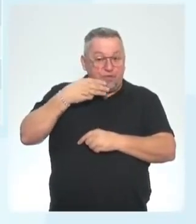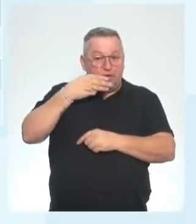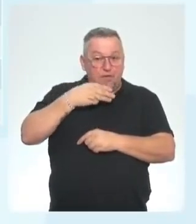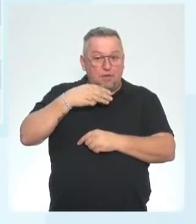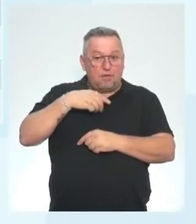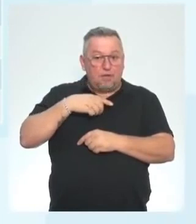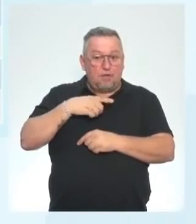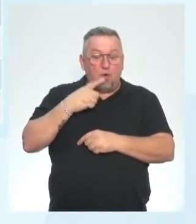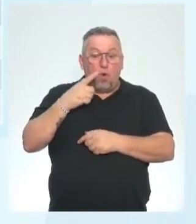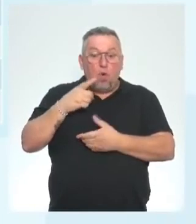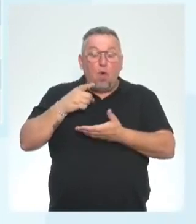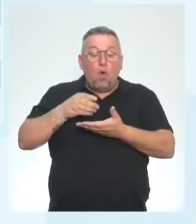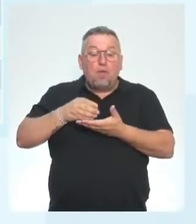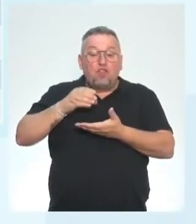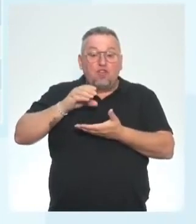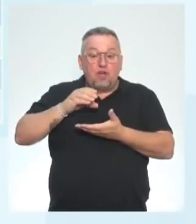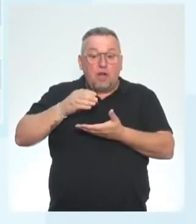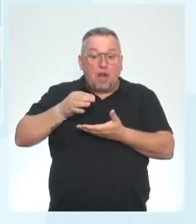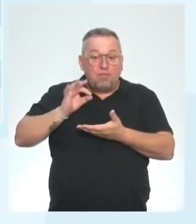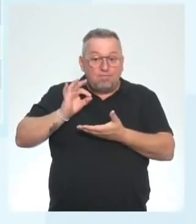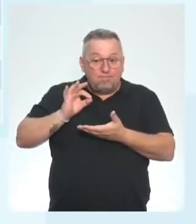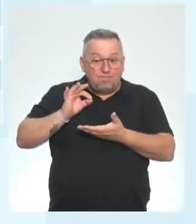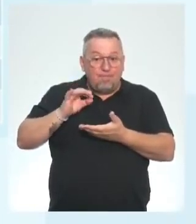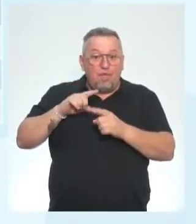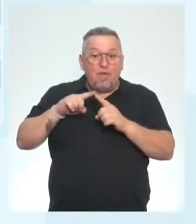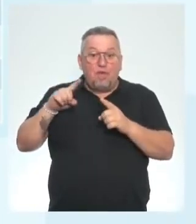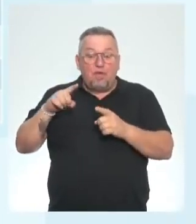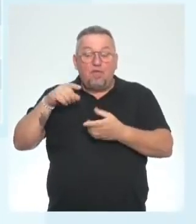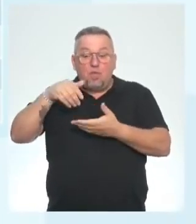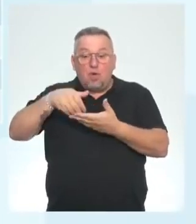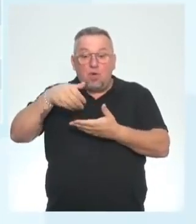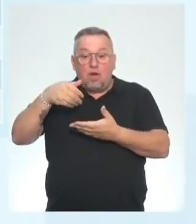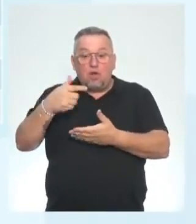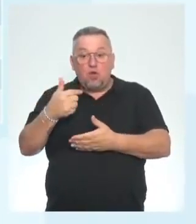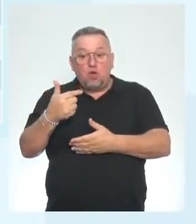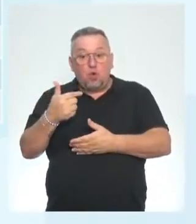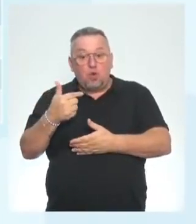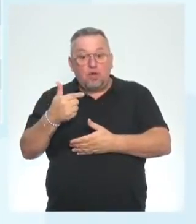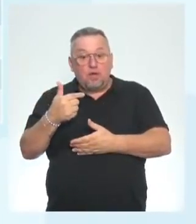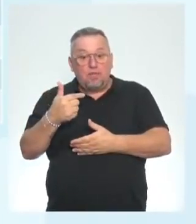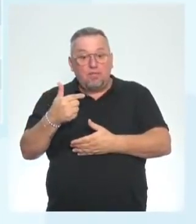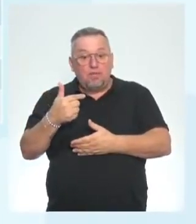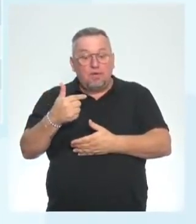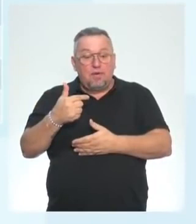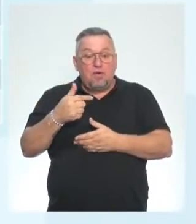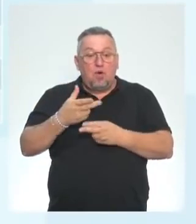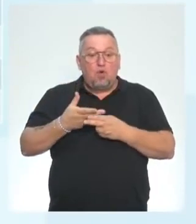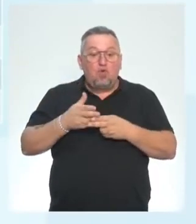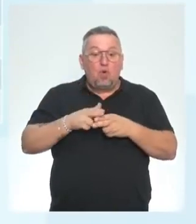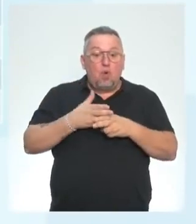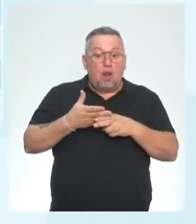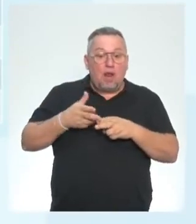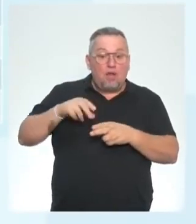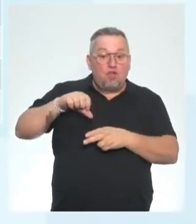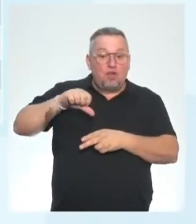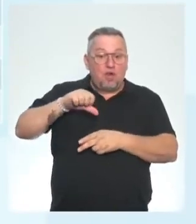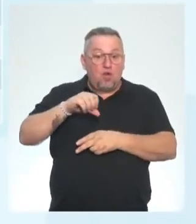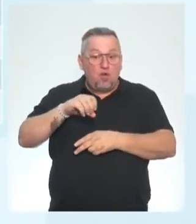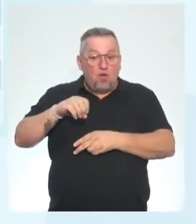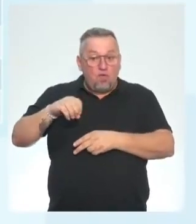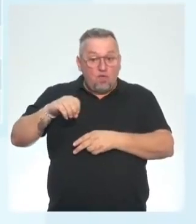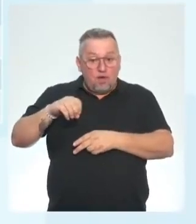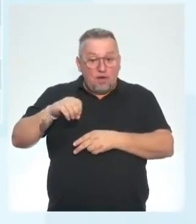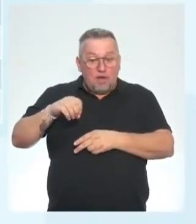tenho 175 gramas. E se for uma colher de sopa, eu tenho 12. O chocolate eu tenho 90 e